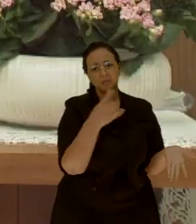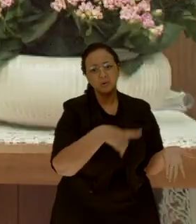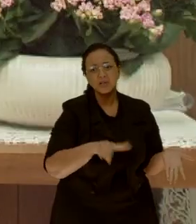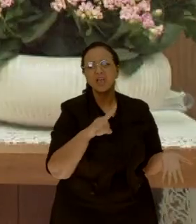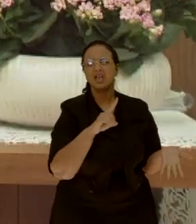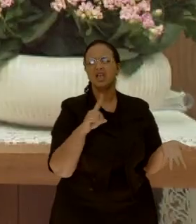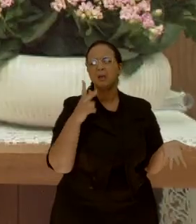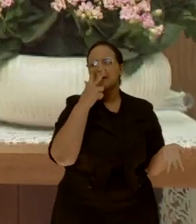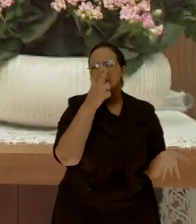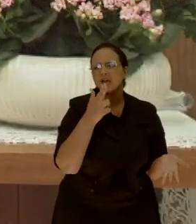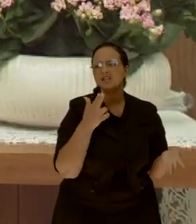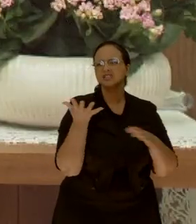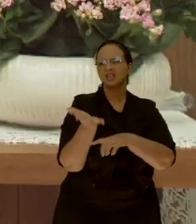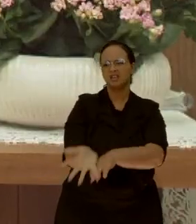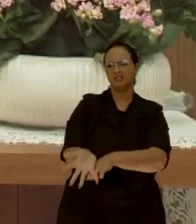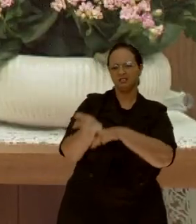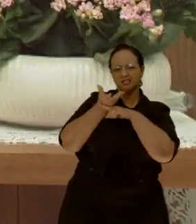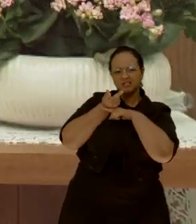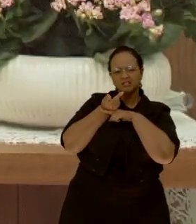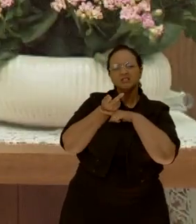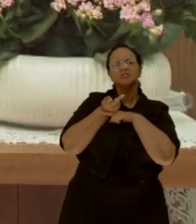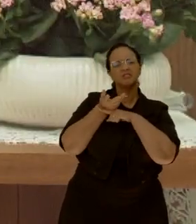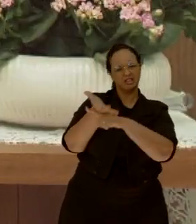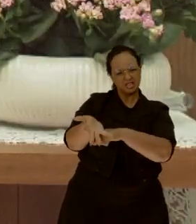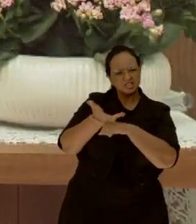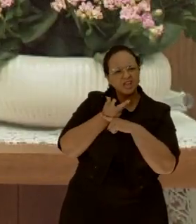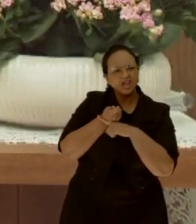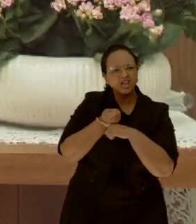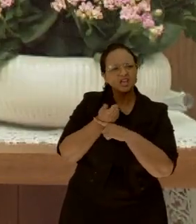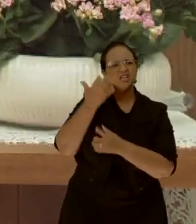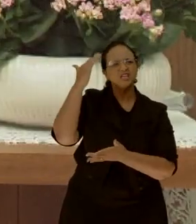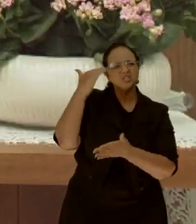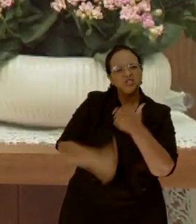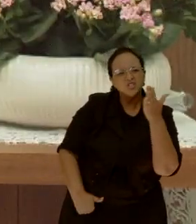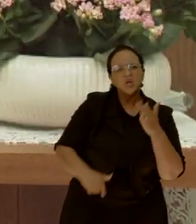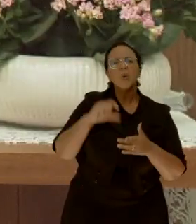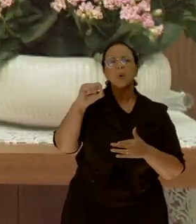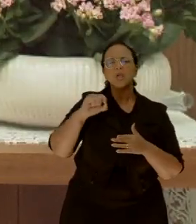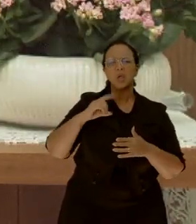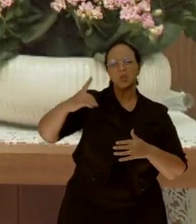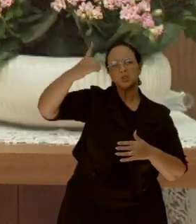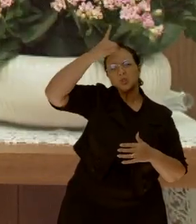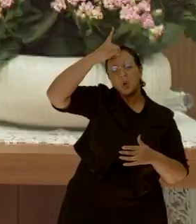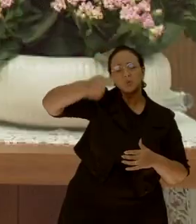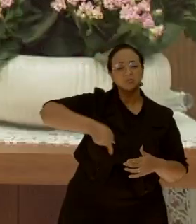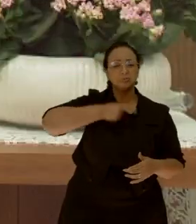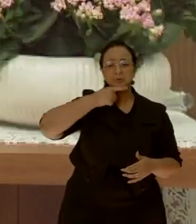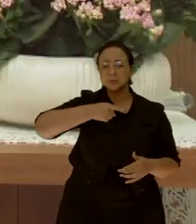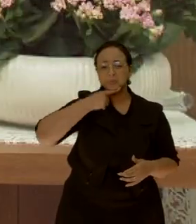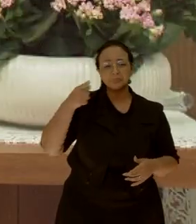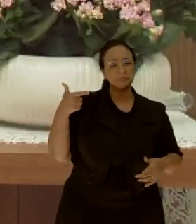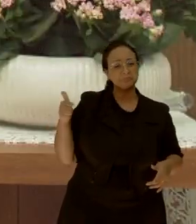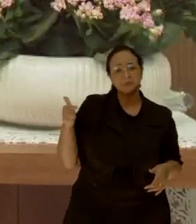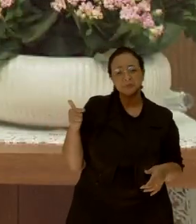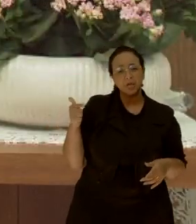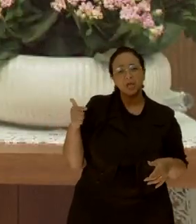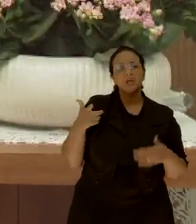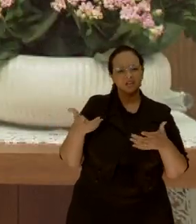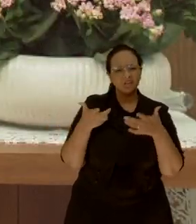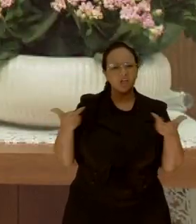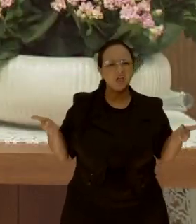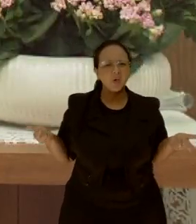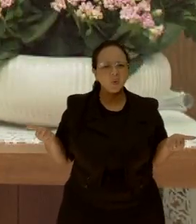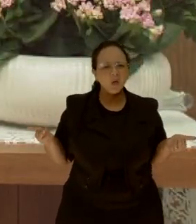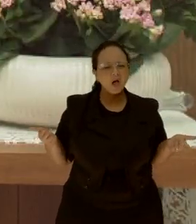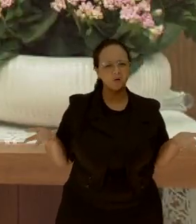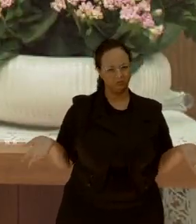de roubar a bênção das pessoas. Os dons, aquilo que eles não conseguem, eles querem fazer